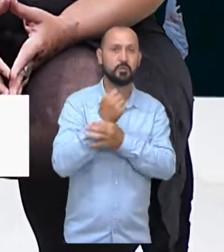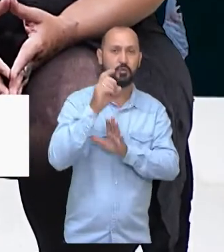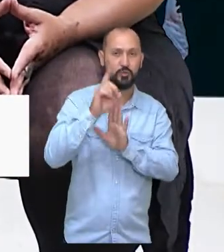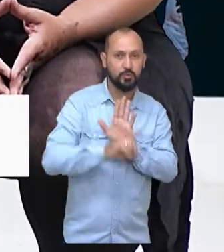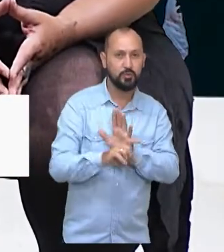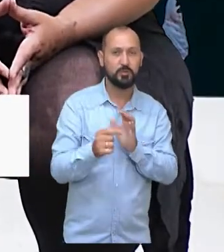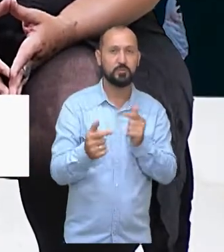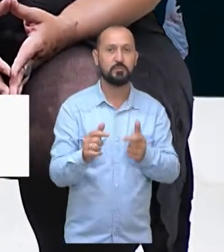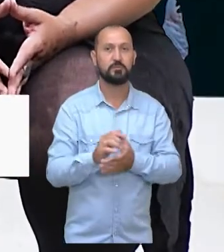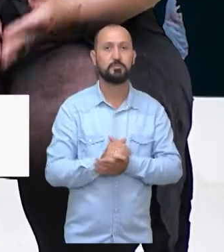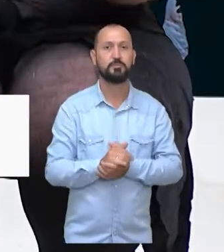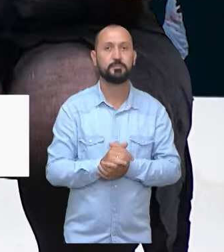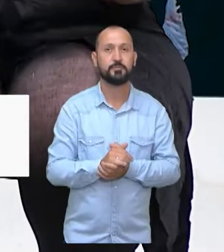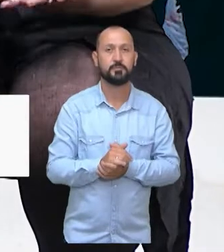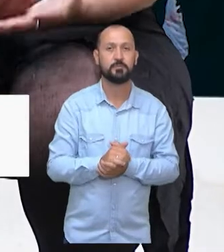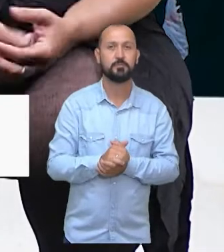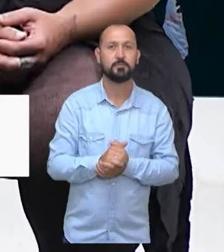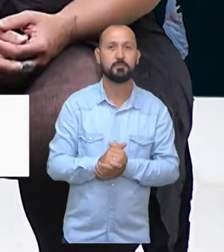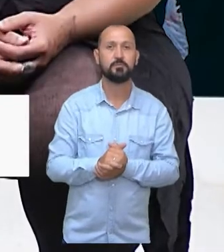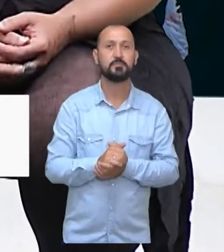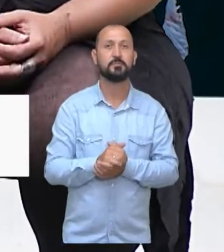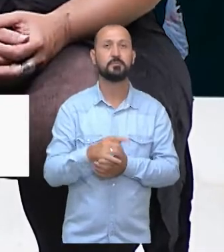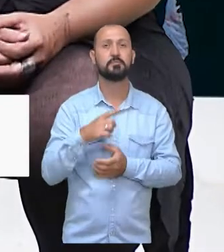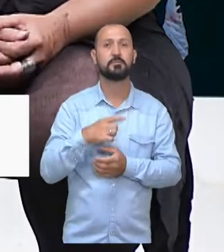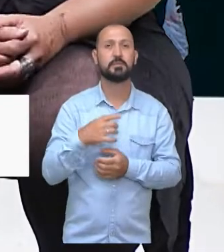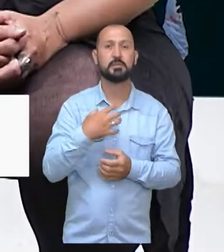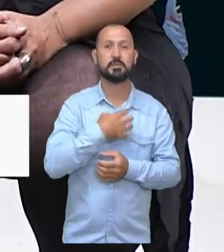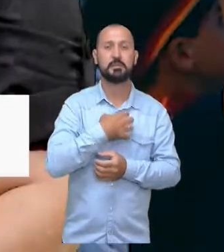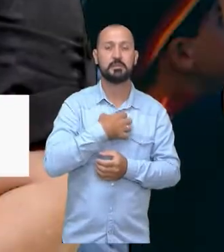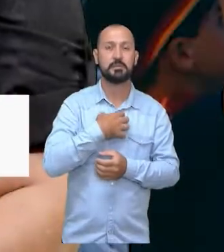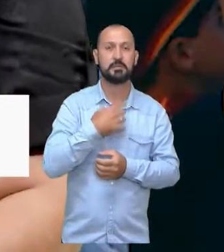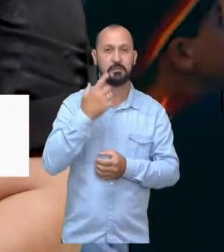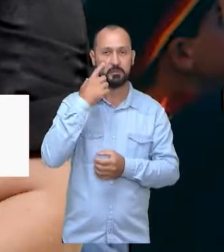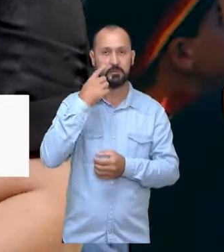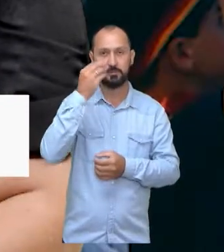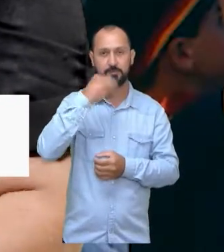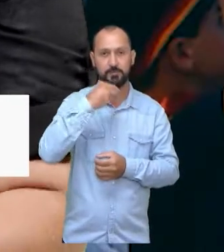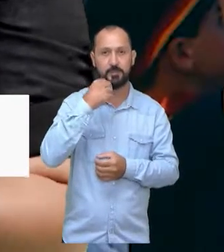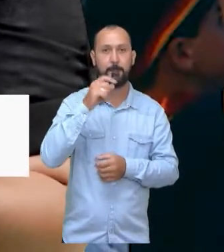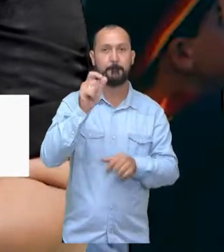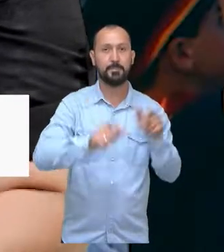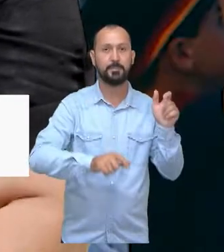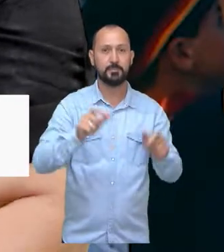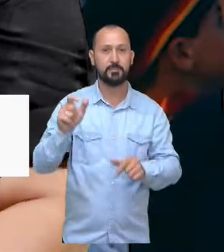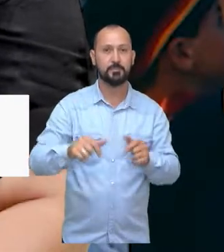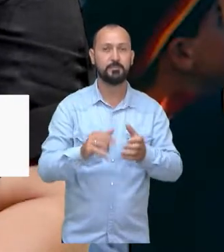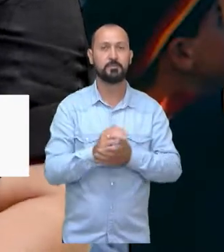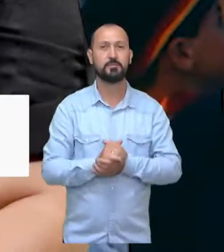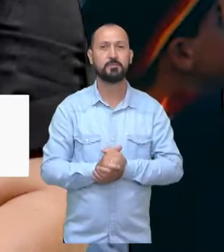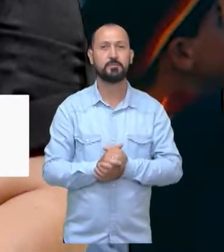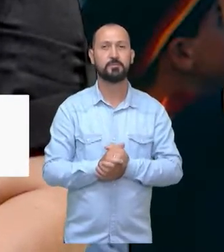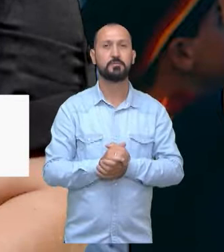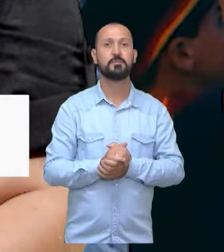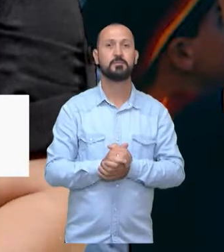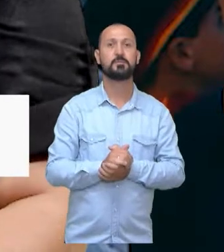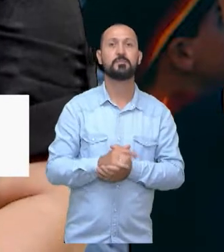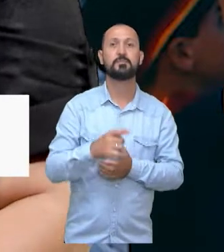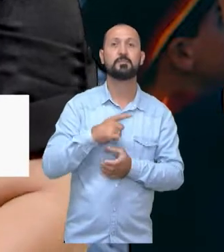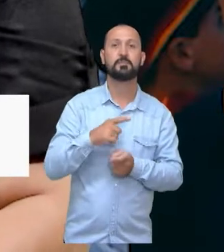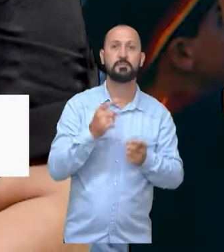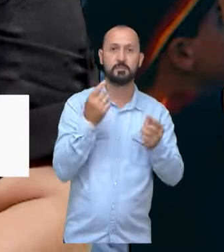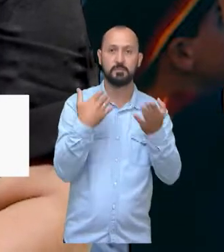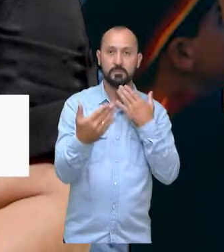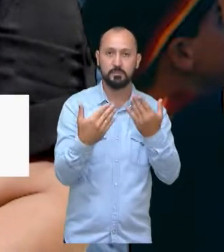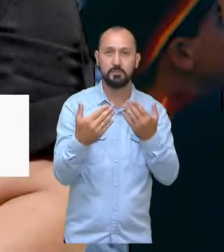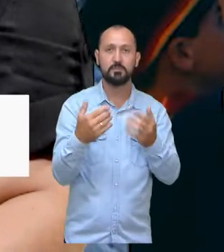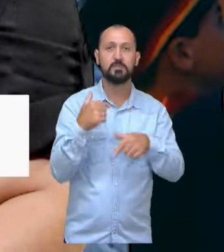traz uma fragilidade muito grande para essas pessoas, né? E então a gente tem debatido muito, trabalhado